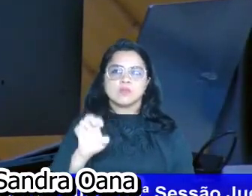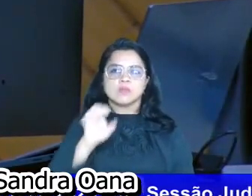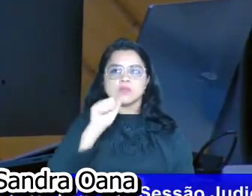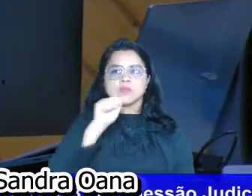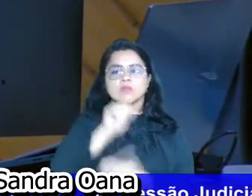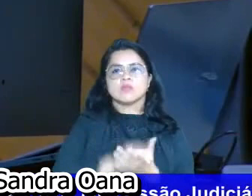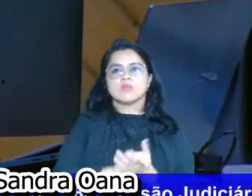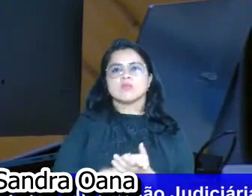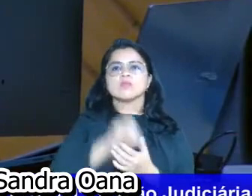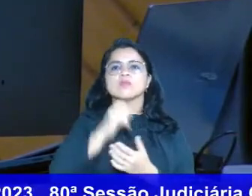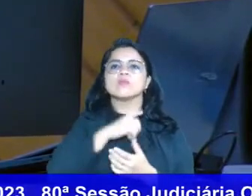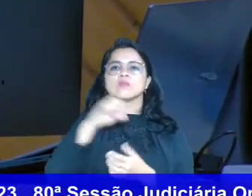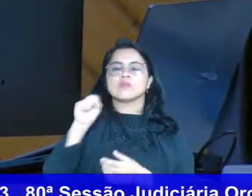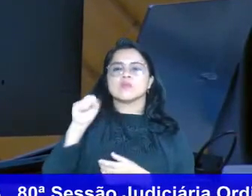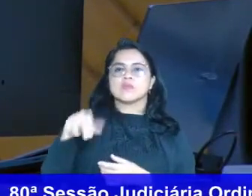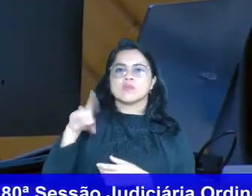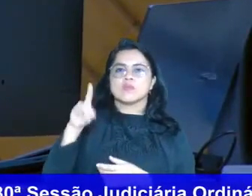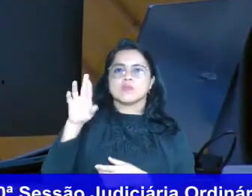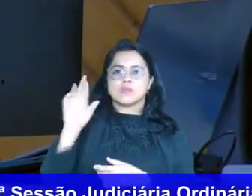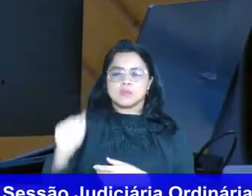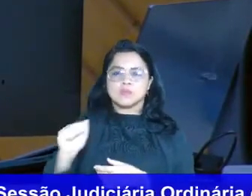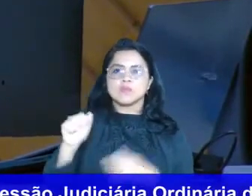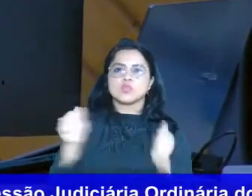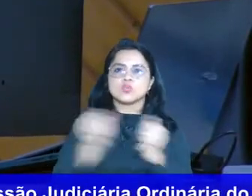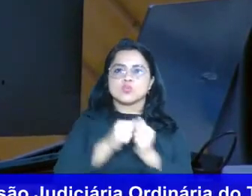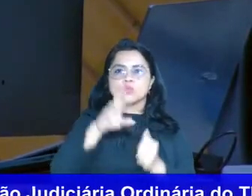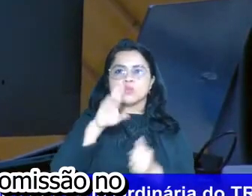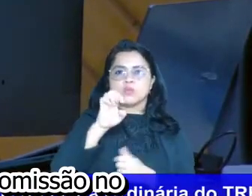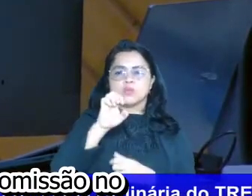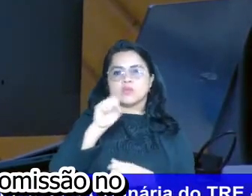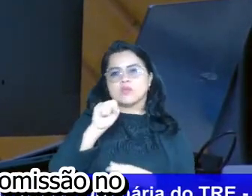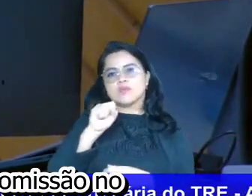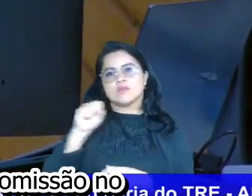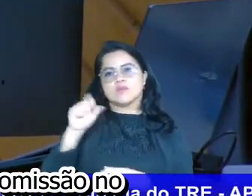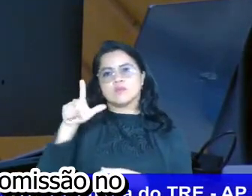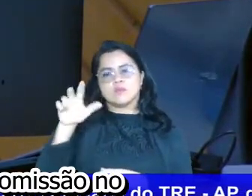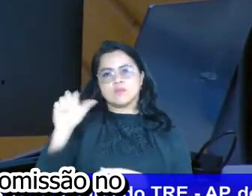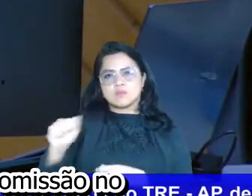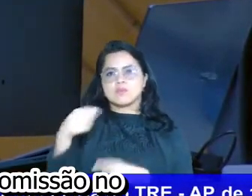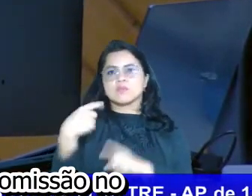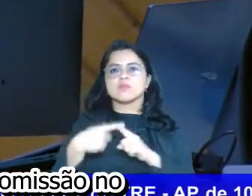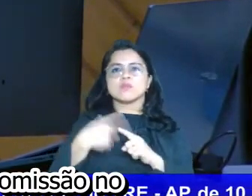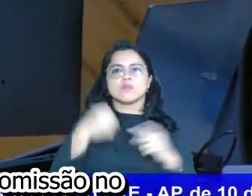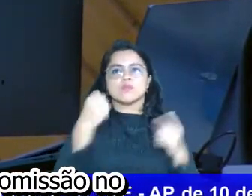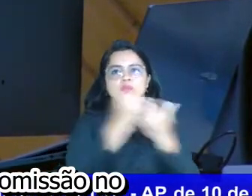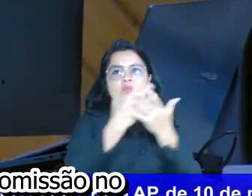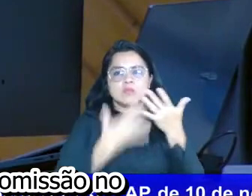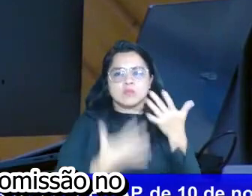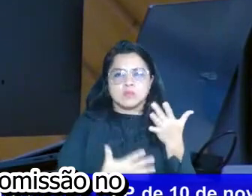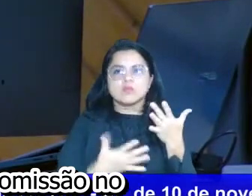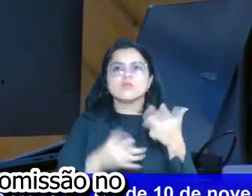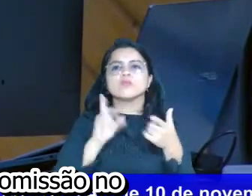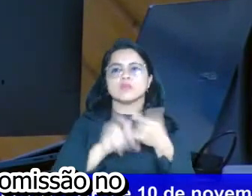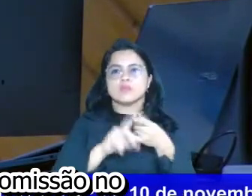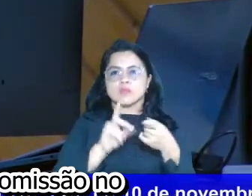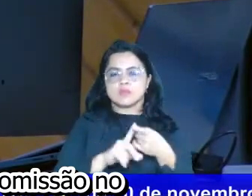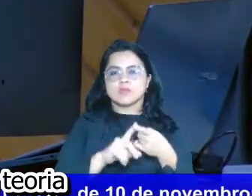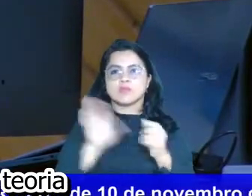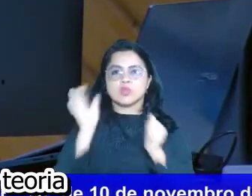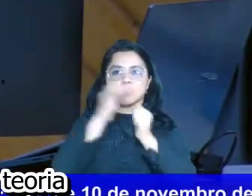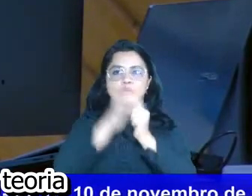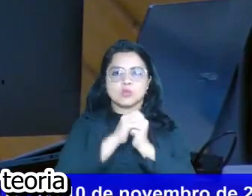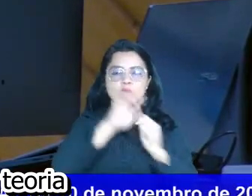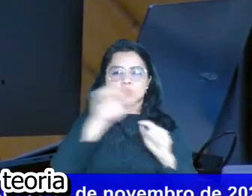ressalvas as contas de Sandra Oana de Lima Nery Barcelos. As razões dos embargos aqui também são quanto à omissão